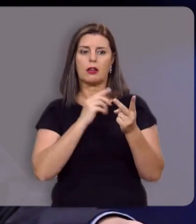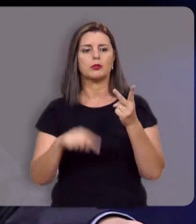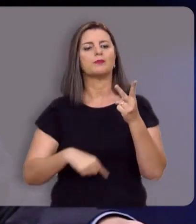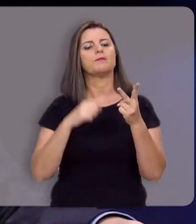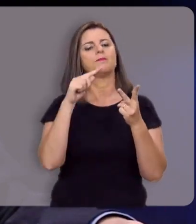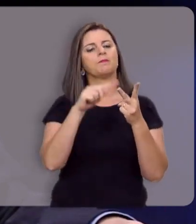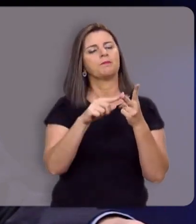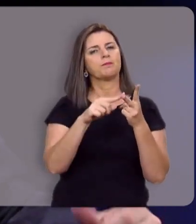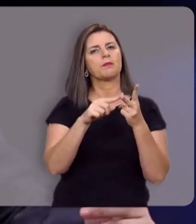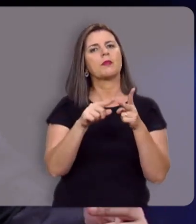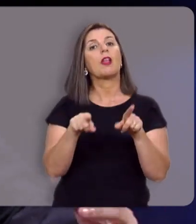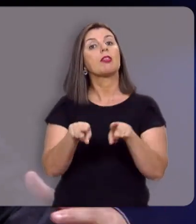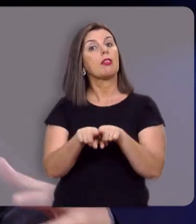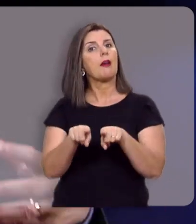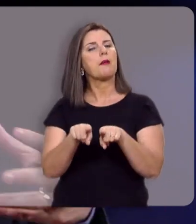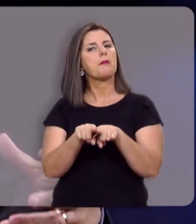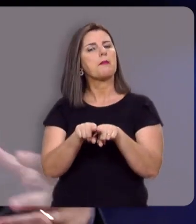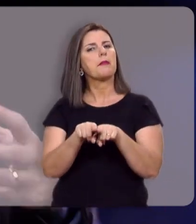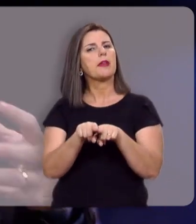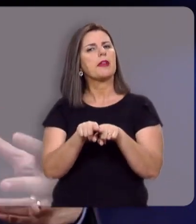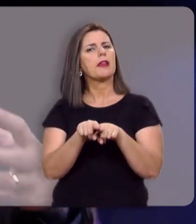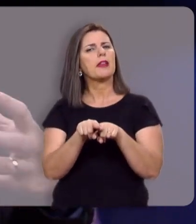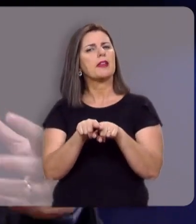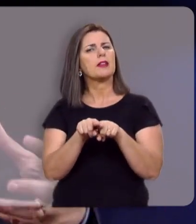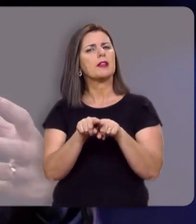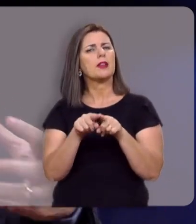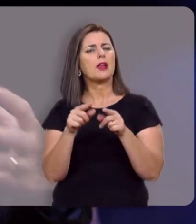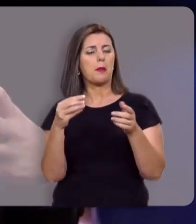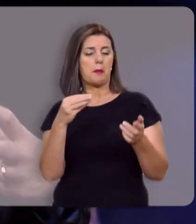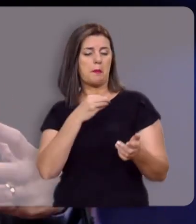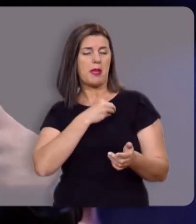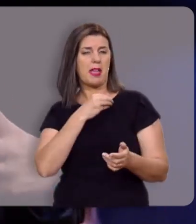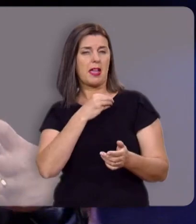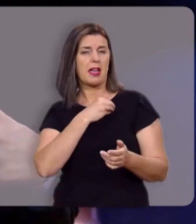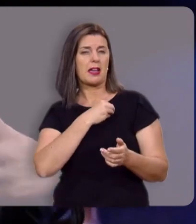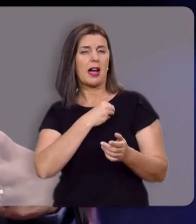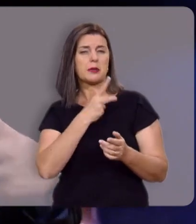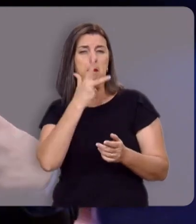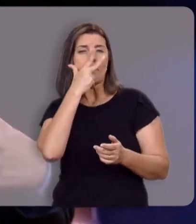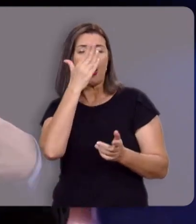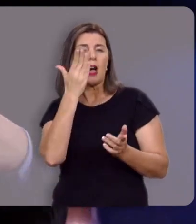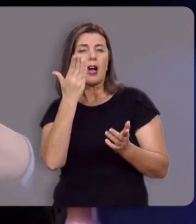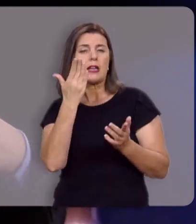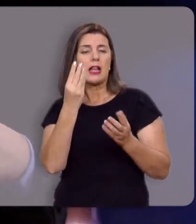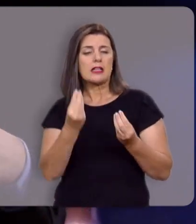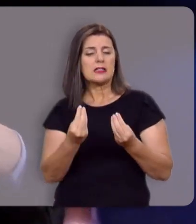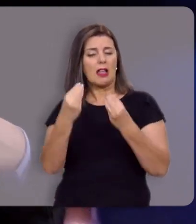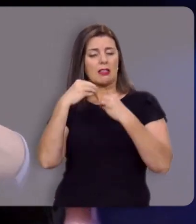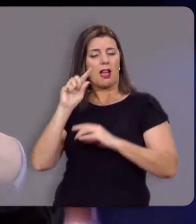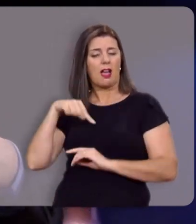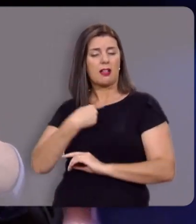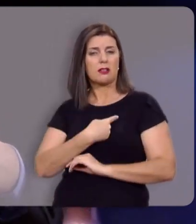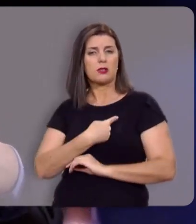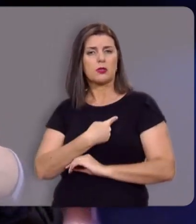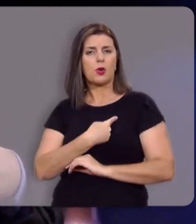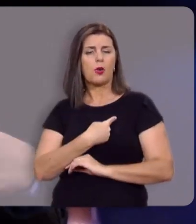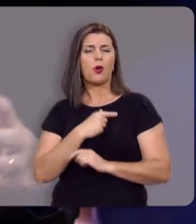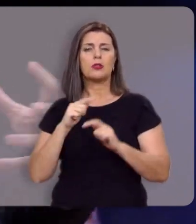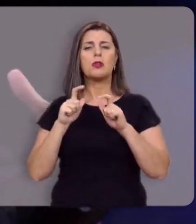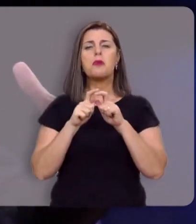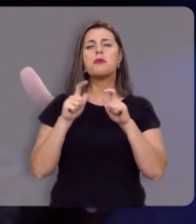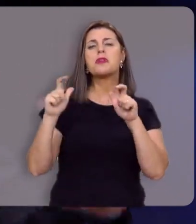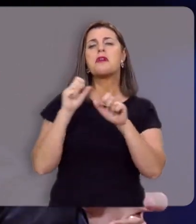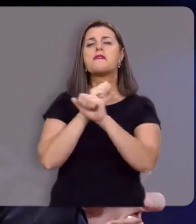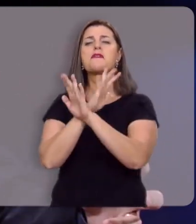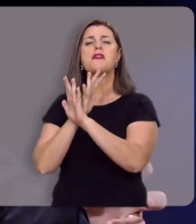pecados. Mas essa questão do pecado acaba gerando em nós um